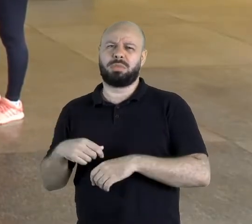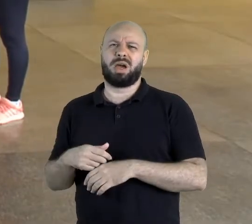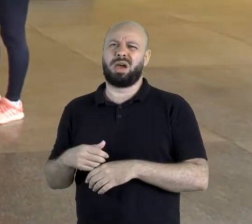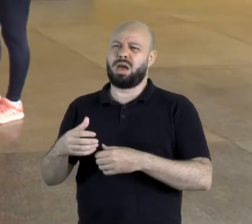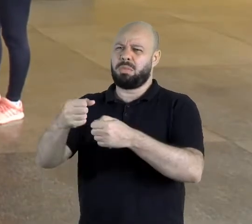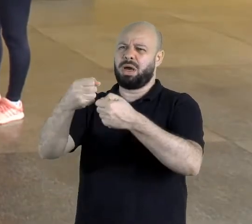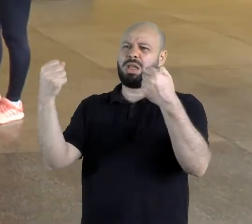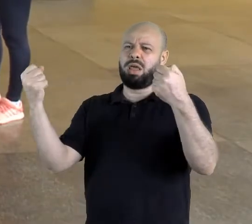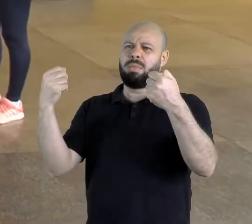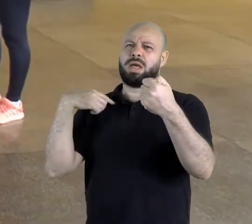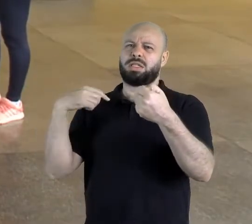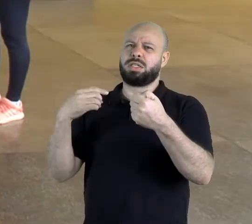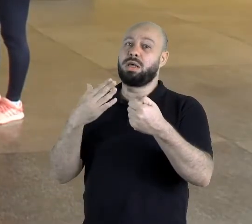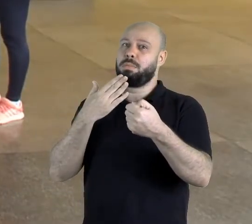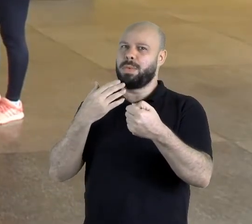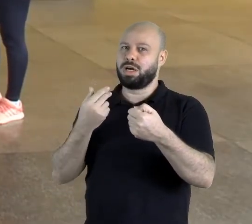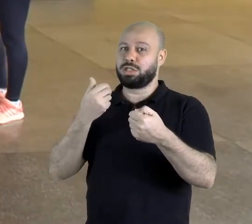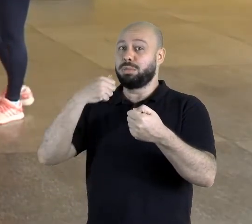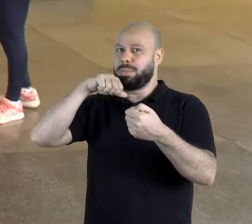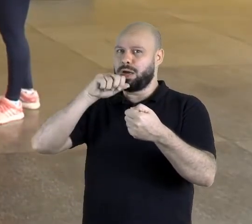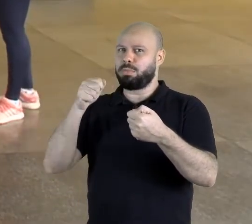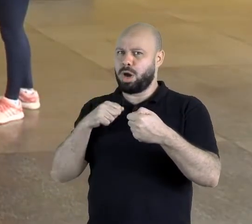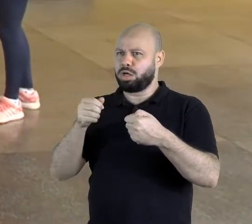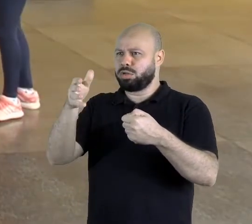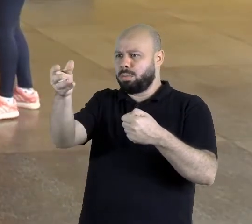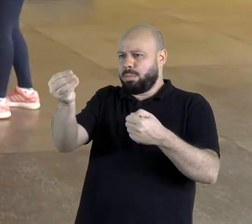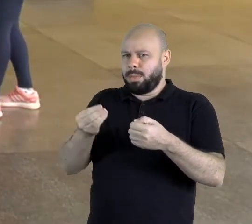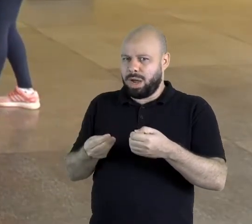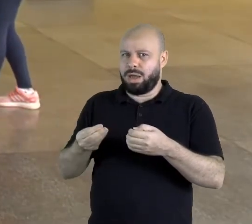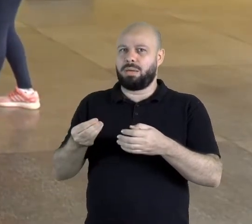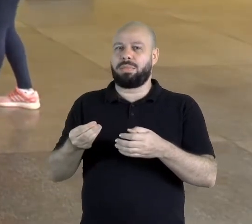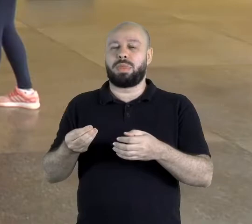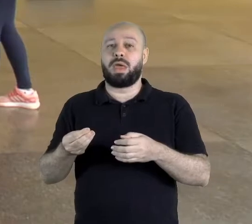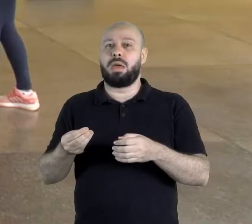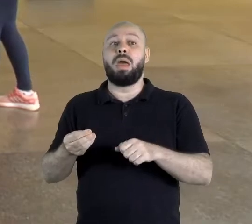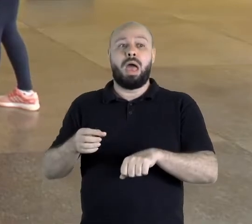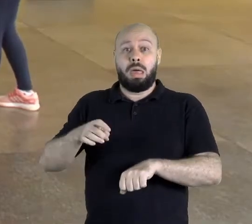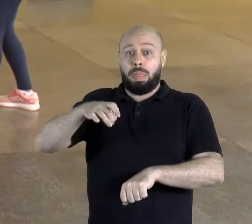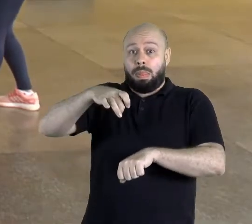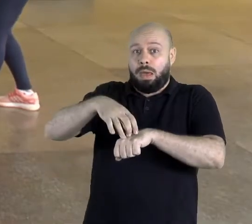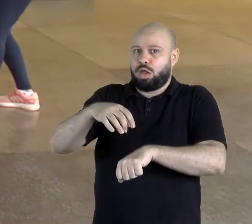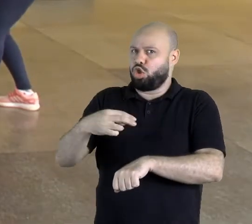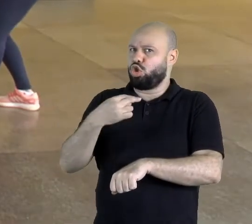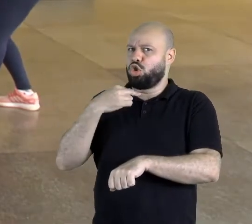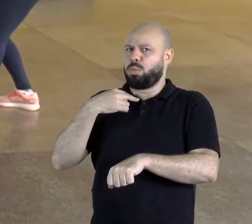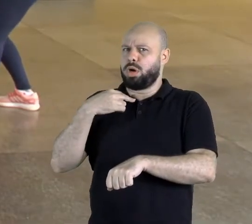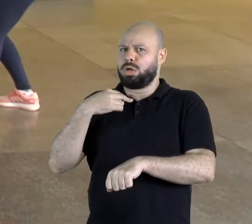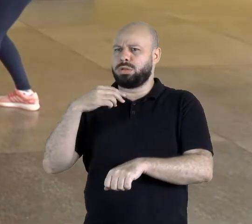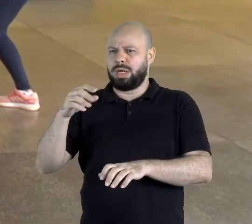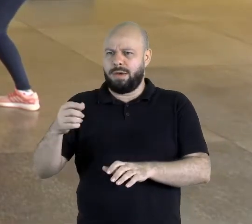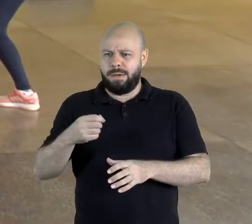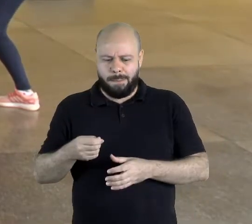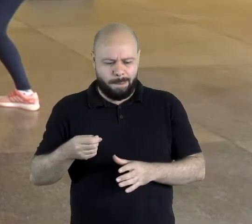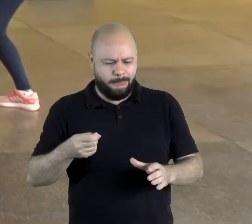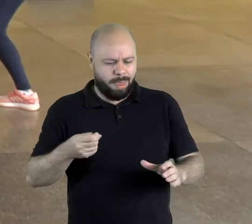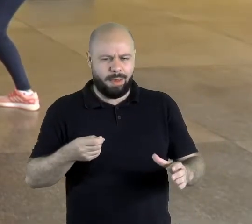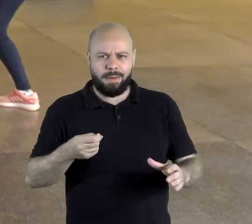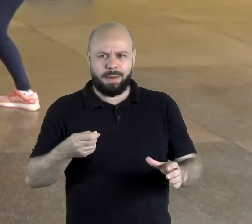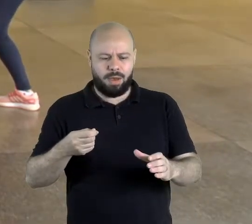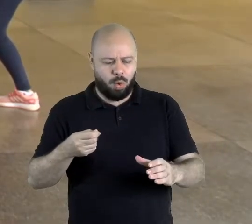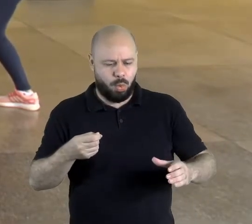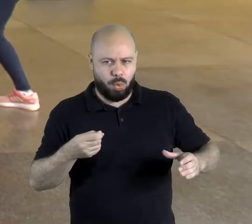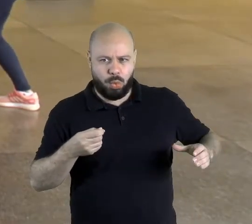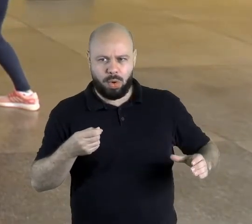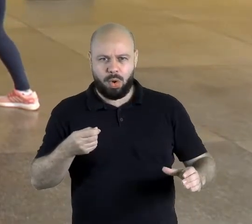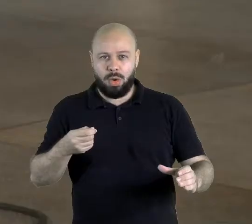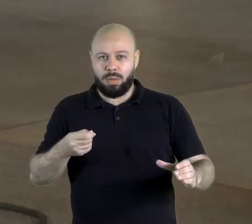assim, eu acho que ela não vai zangar não, viu? Não quebra. Não pode os de vidro. Vamos lá, vamos tentar, deixa eu ver se eu consigo. Concentra, respira